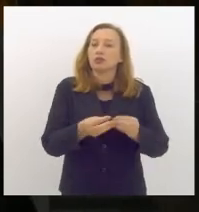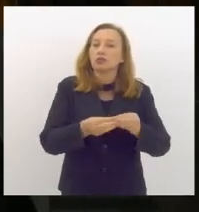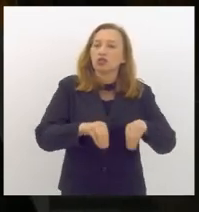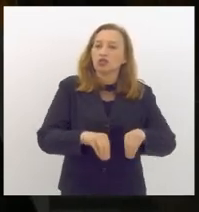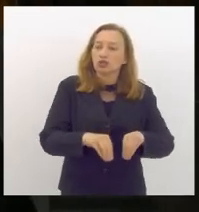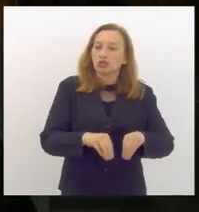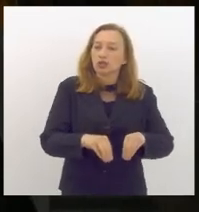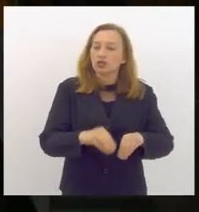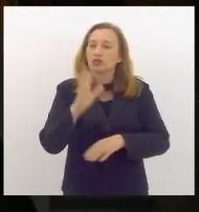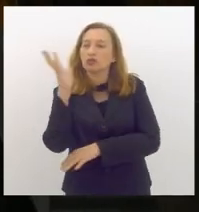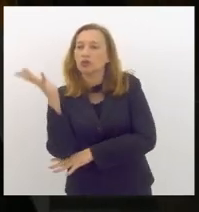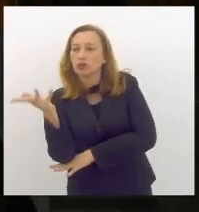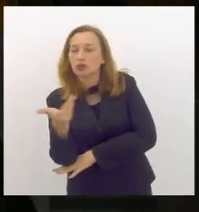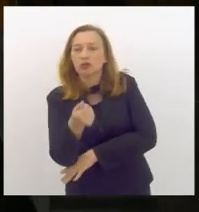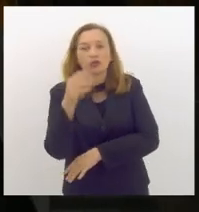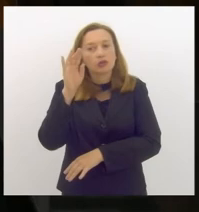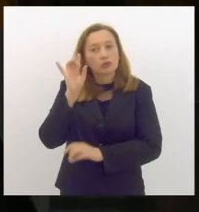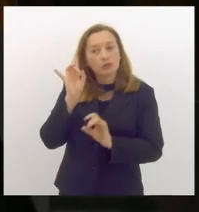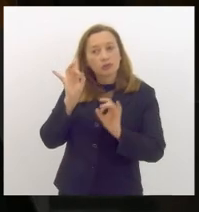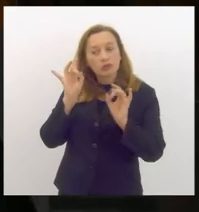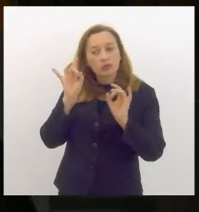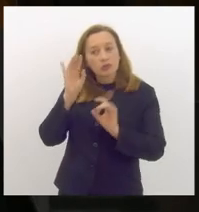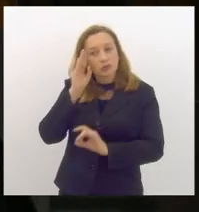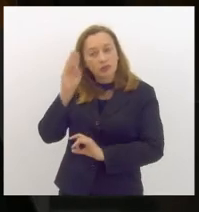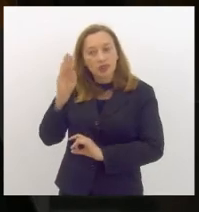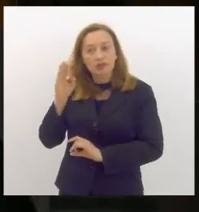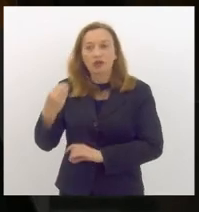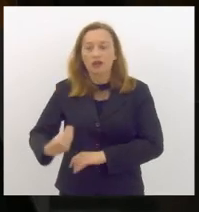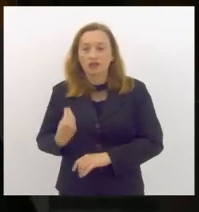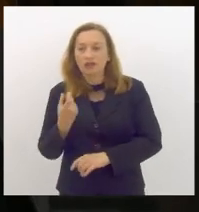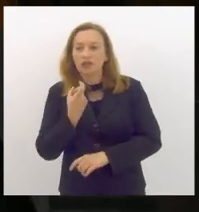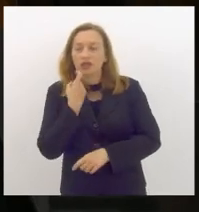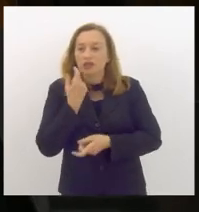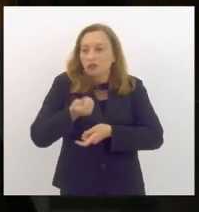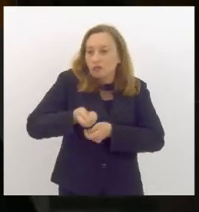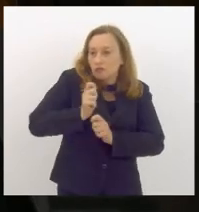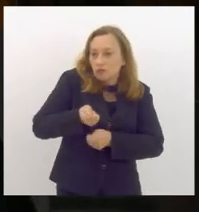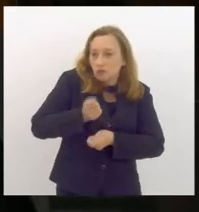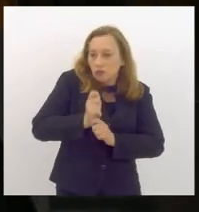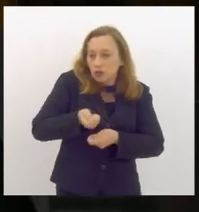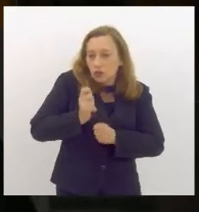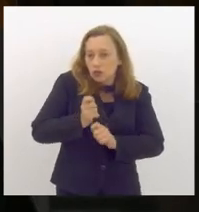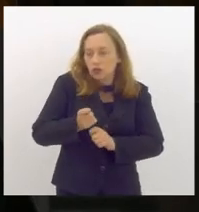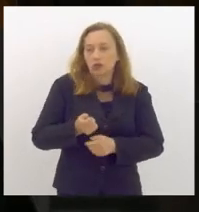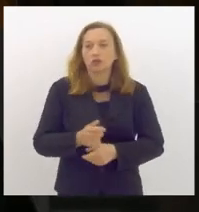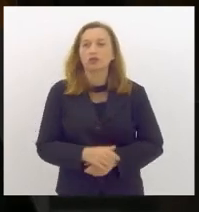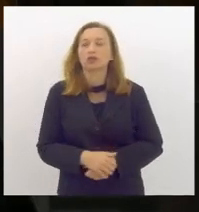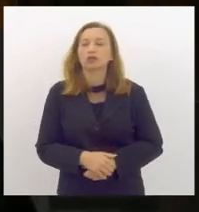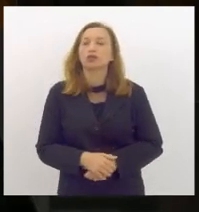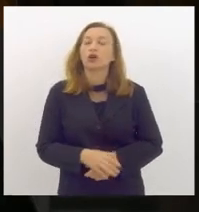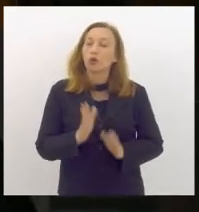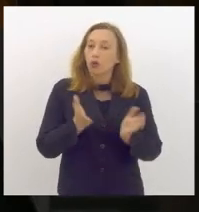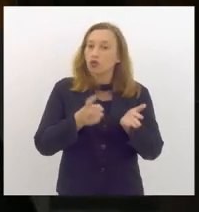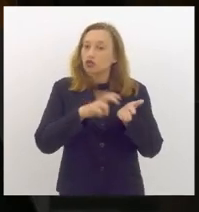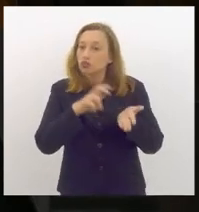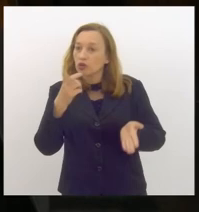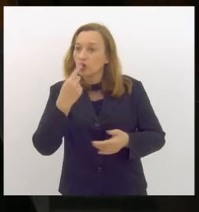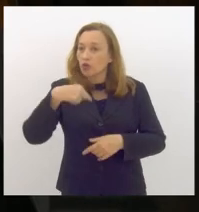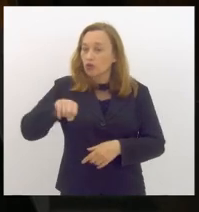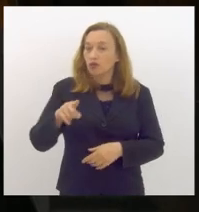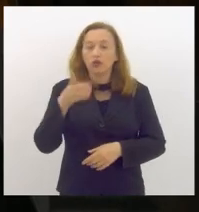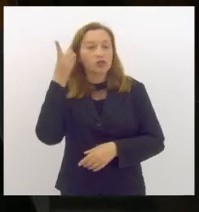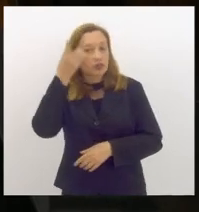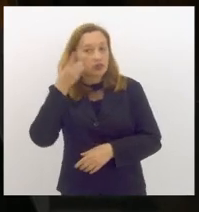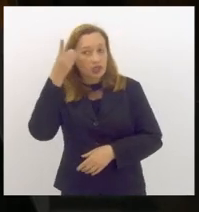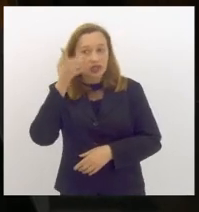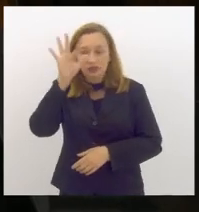ambiente e afetando especialmente a vida dos pescadores que atuam lá na Baía de Sepetiba. Hoje pela manhã, eu estive com a deputada